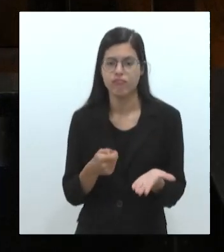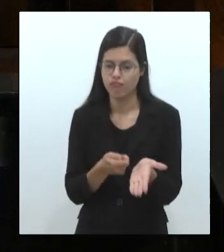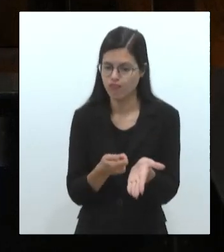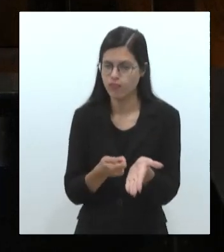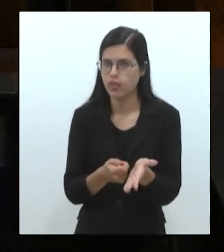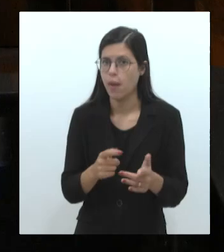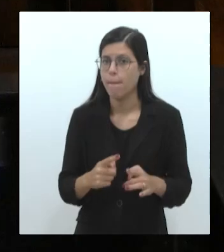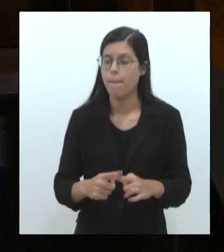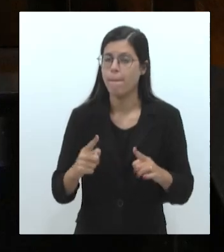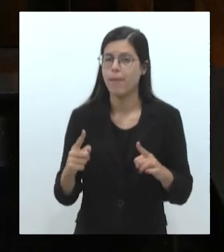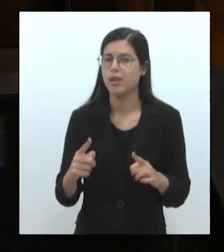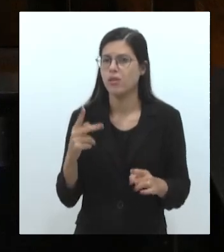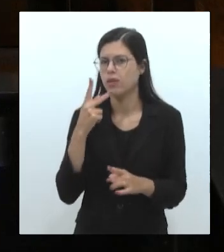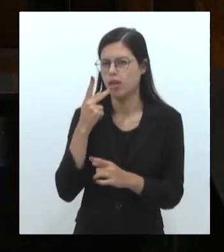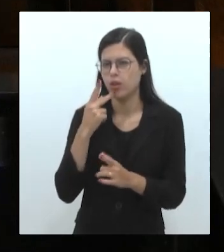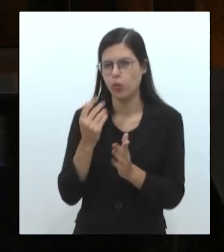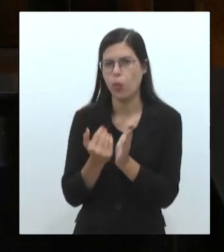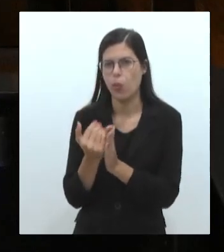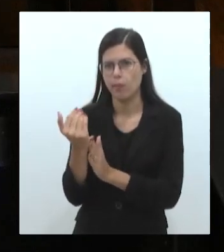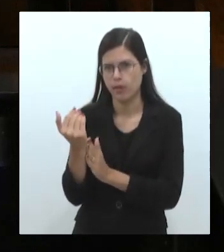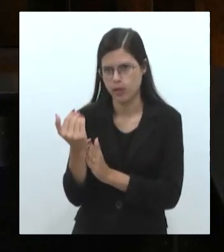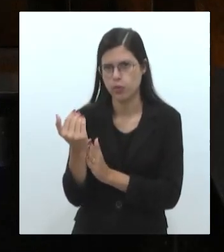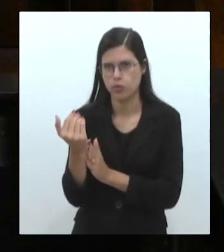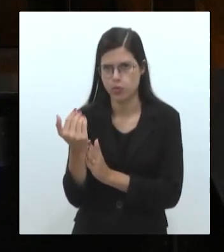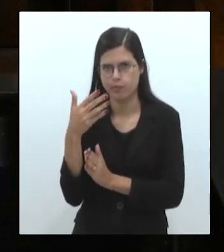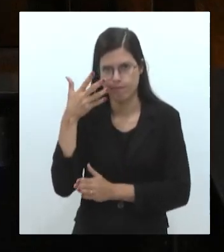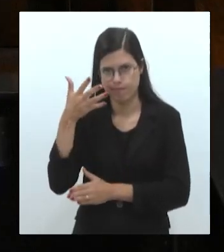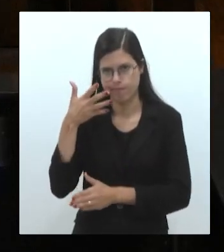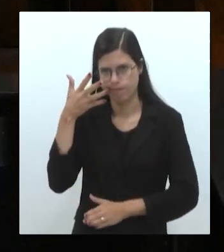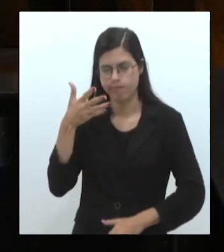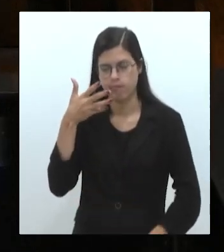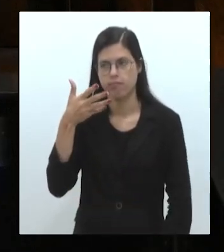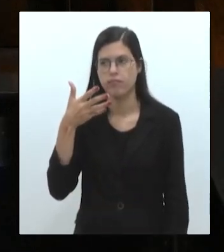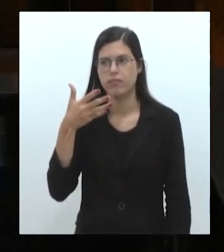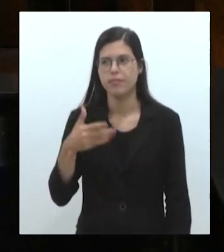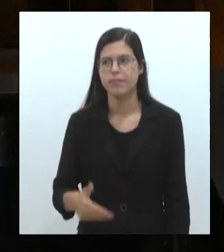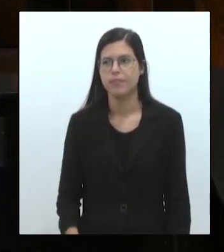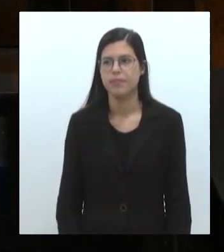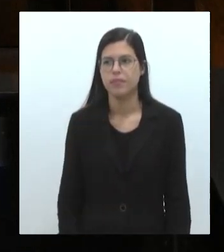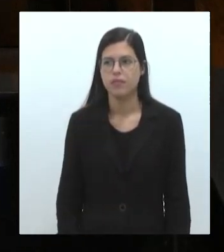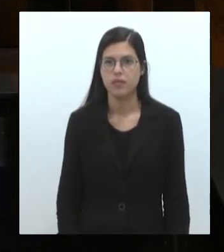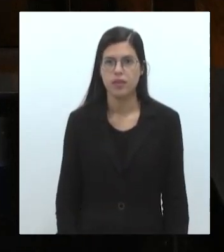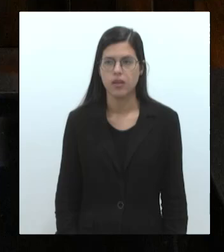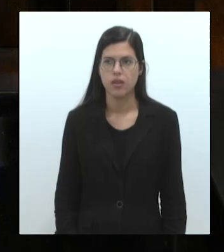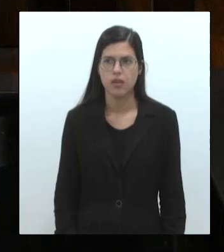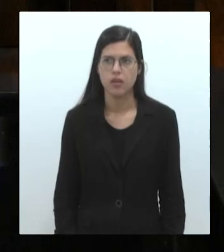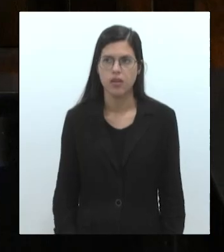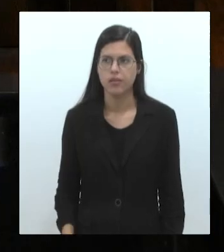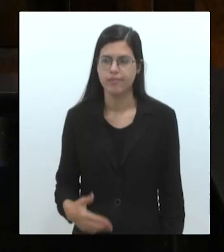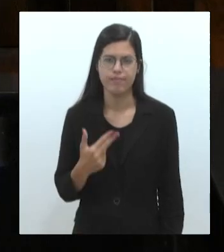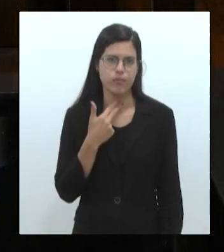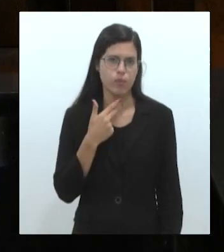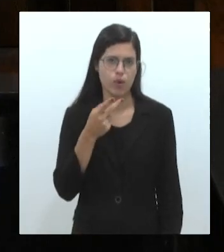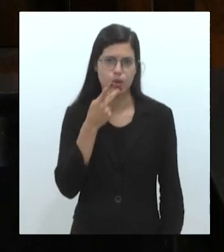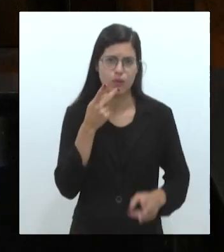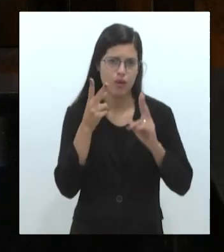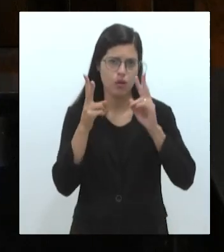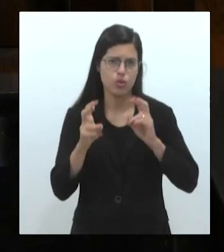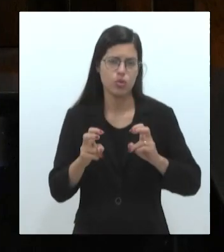disse no início da minha fala é que não dá para falar de segurança